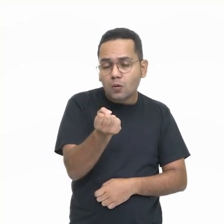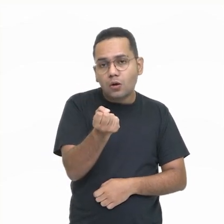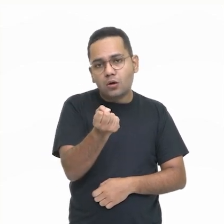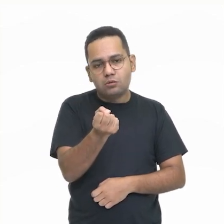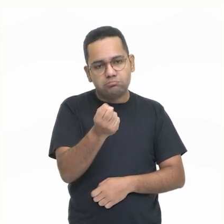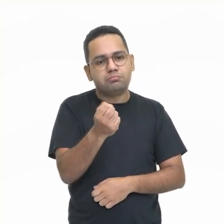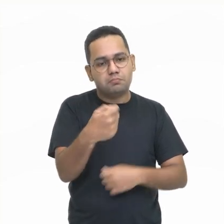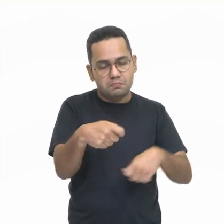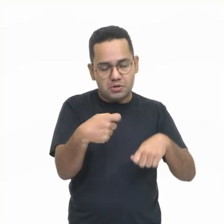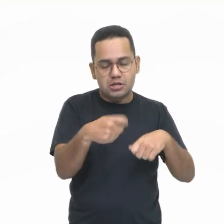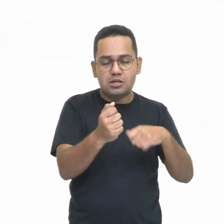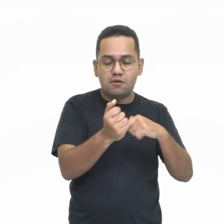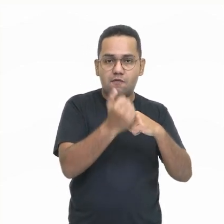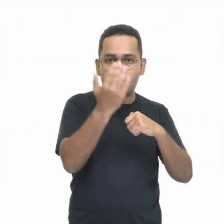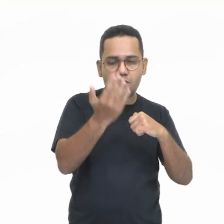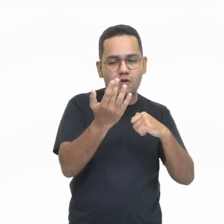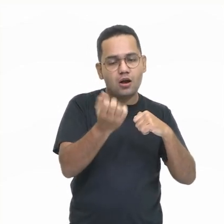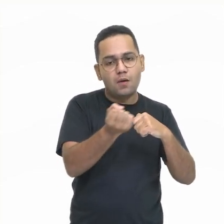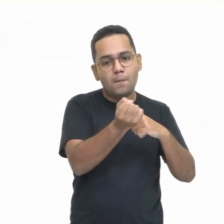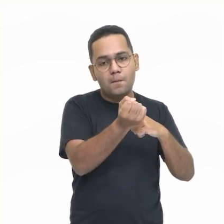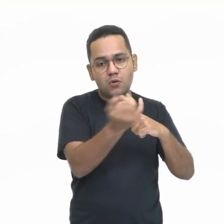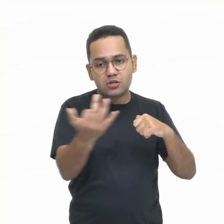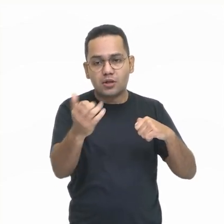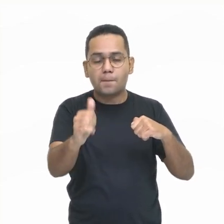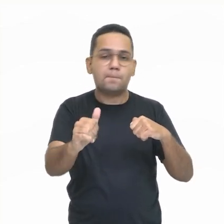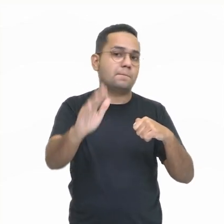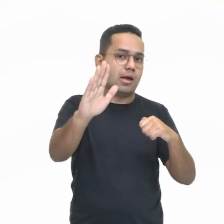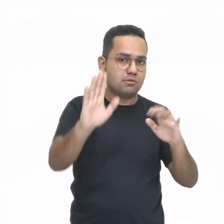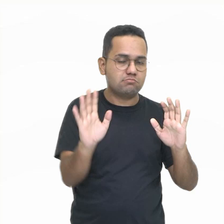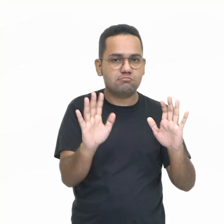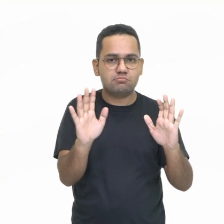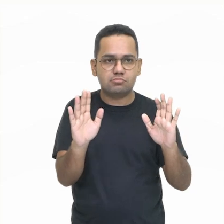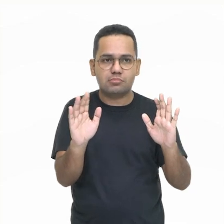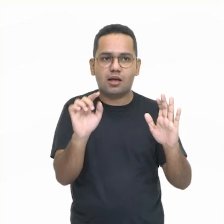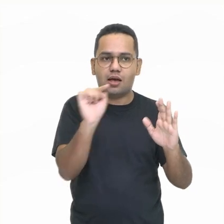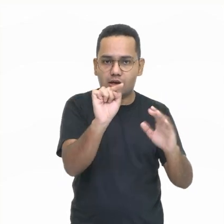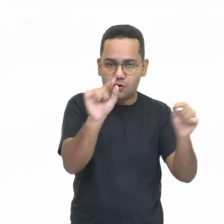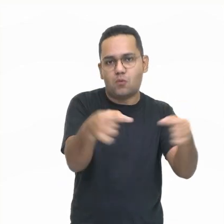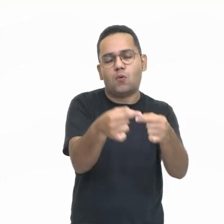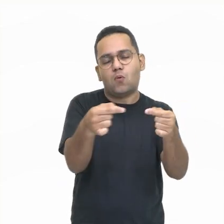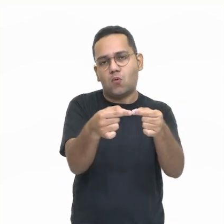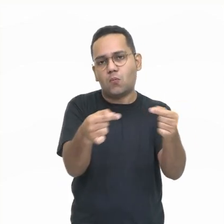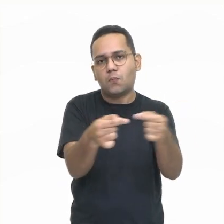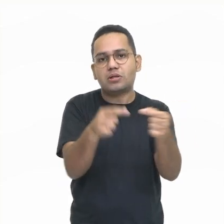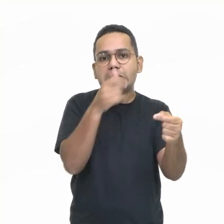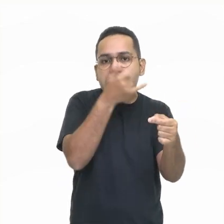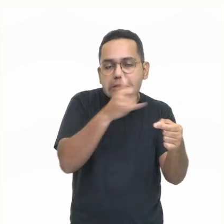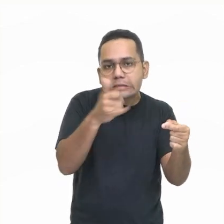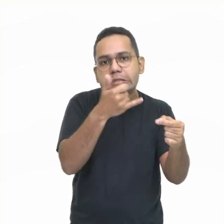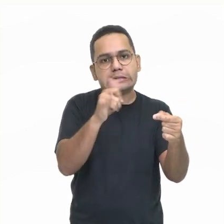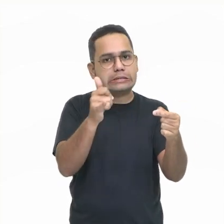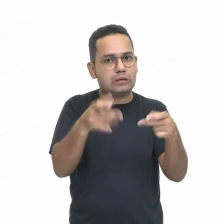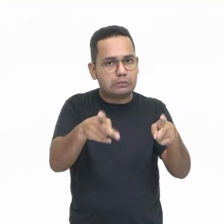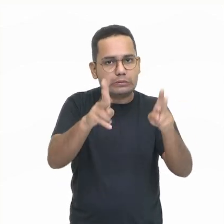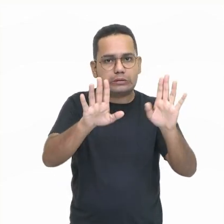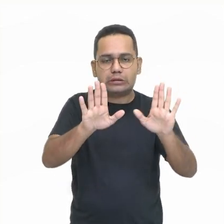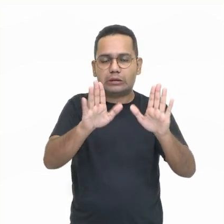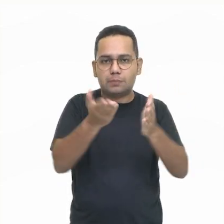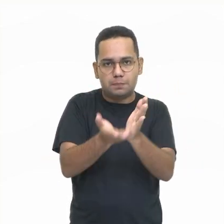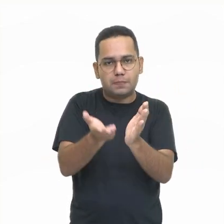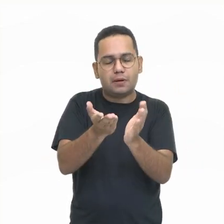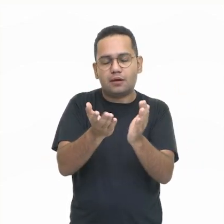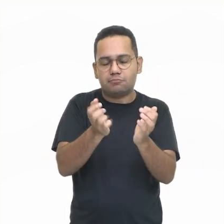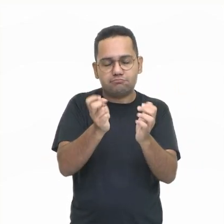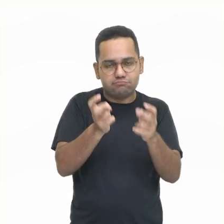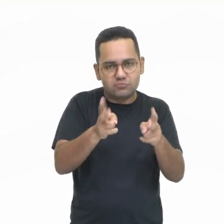sódio fora da célula. Então, para manter isso, gasta-se energia. E para que vocês consigam entender como é